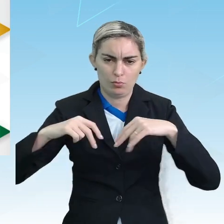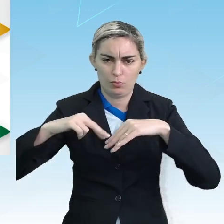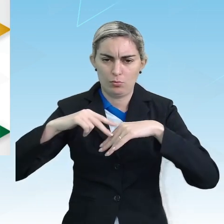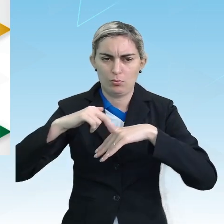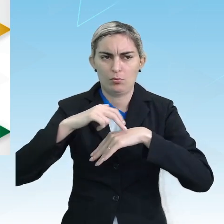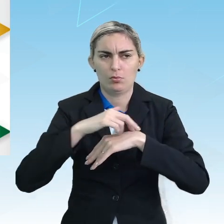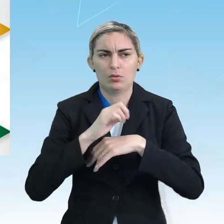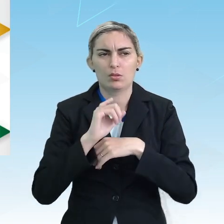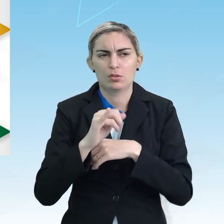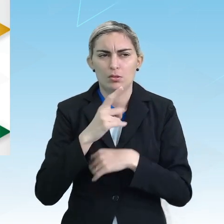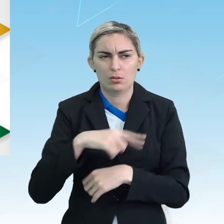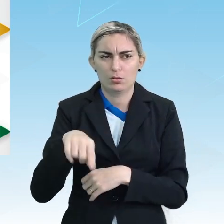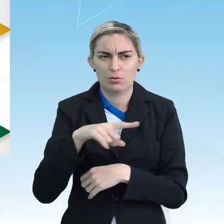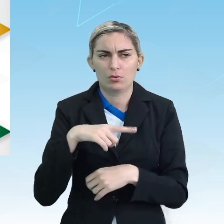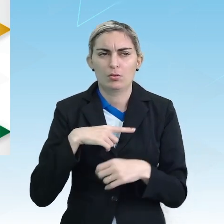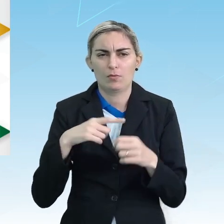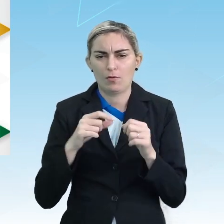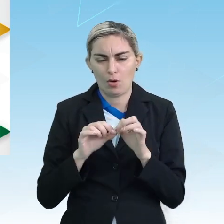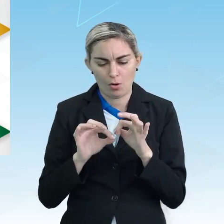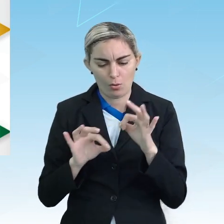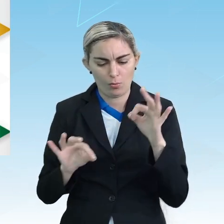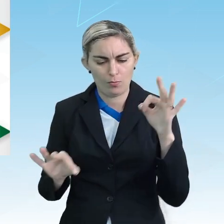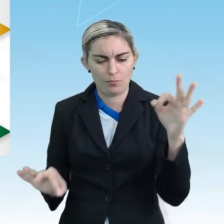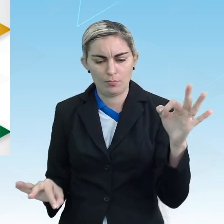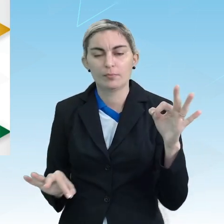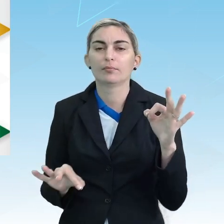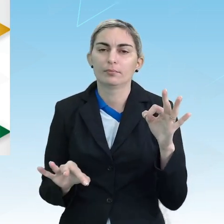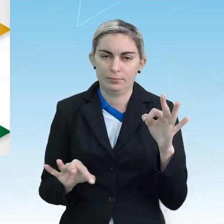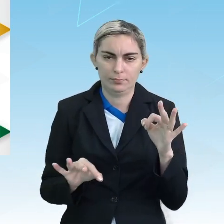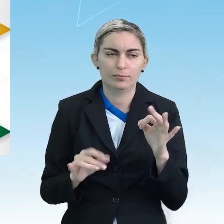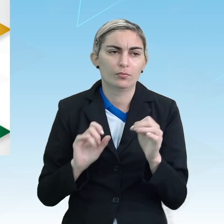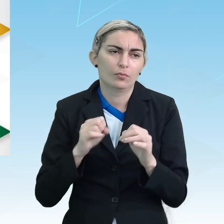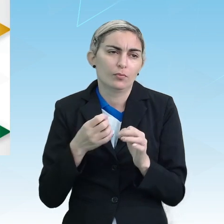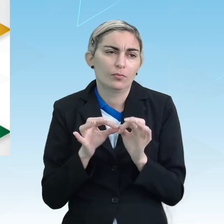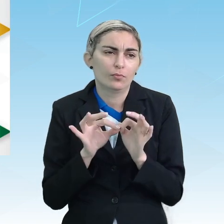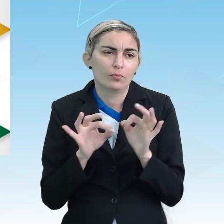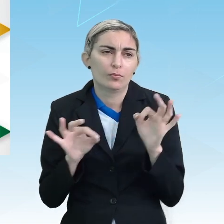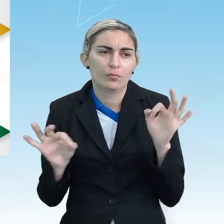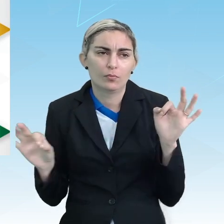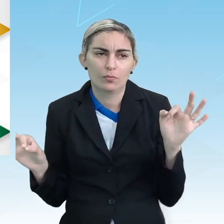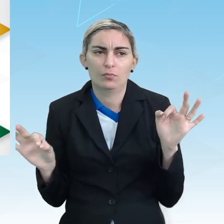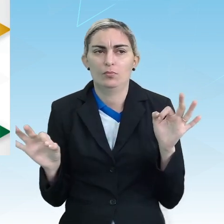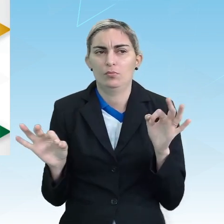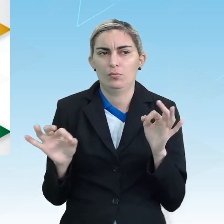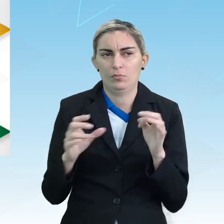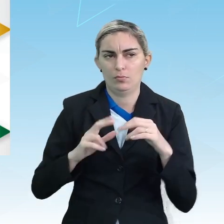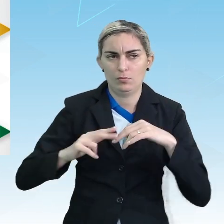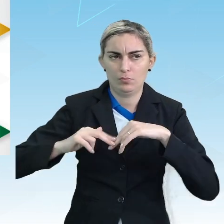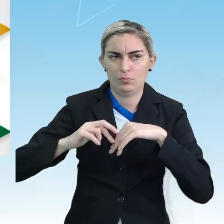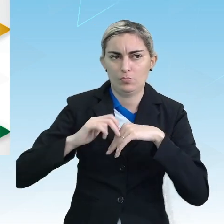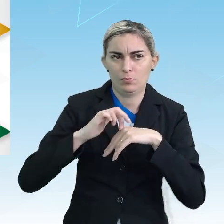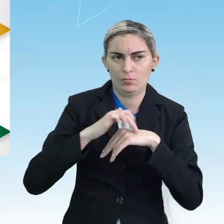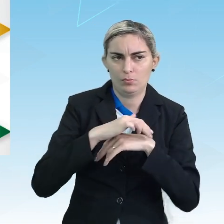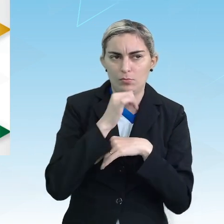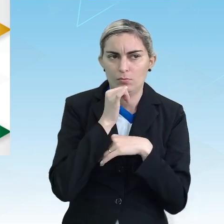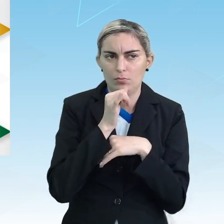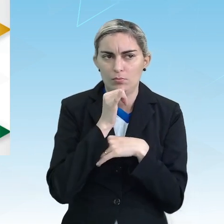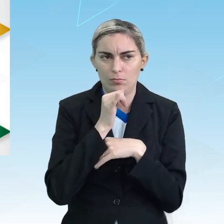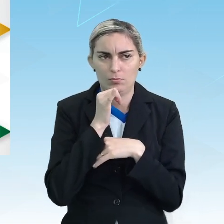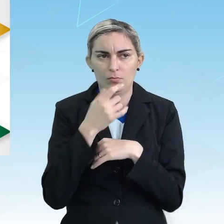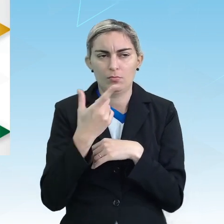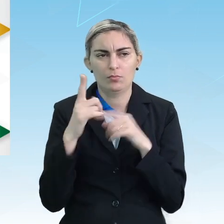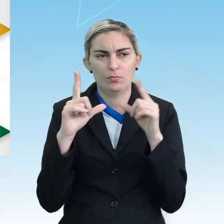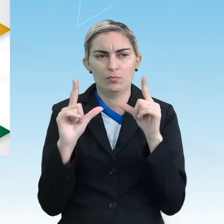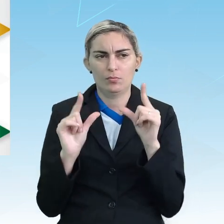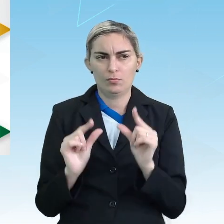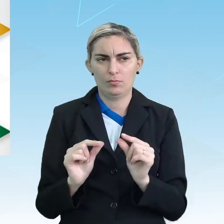a gente for aumentar a distância, ou seja, o comprimento da rampa, por exemplo, diminuirá